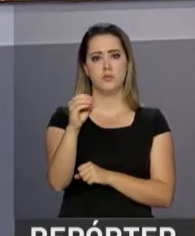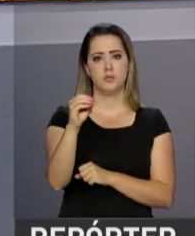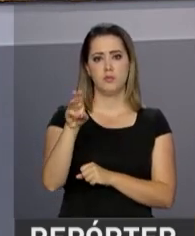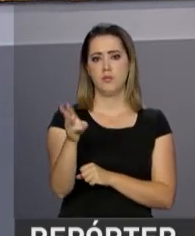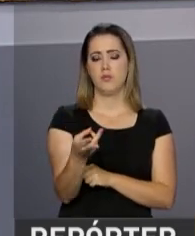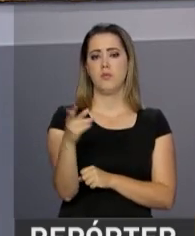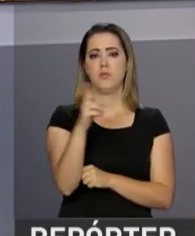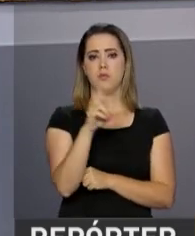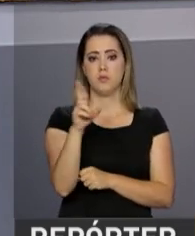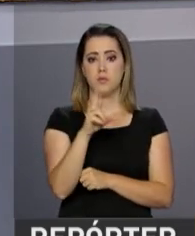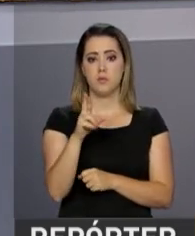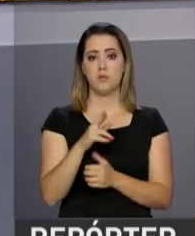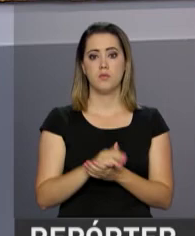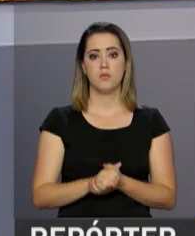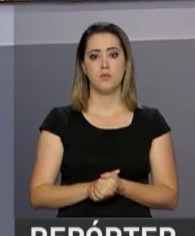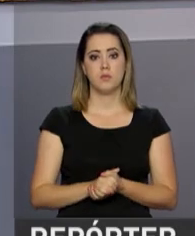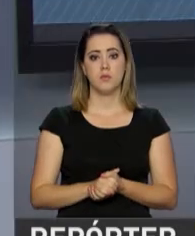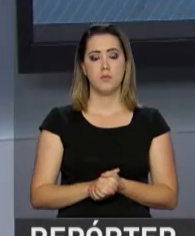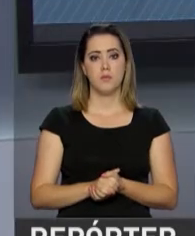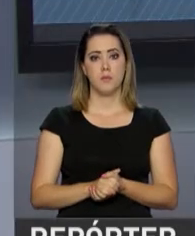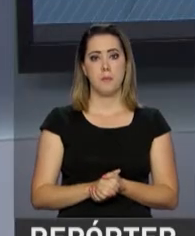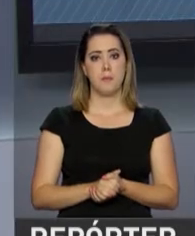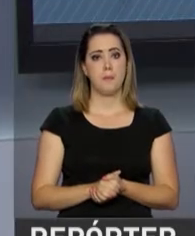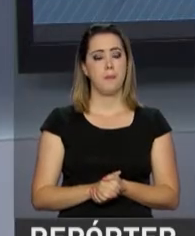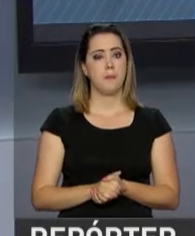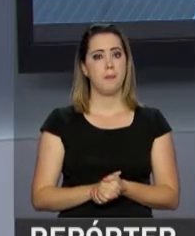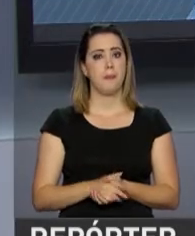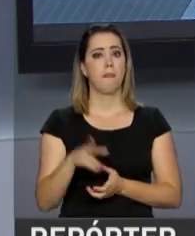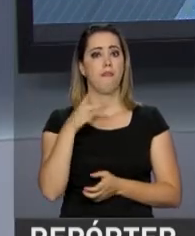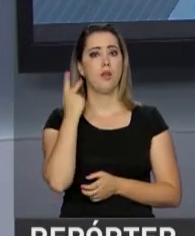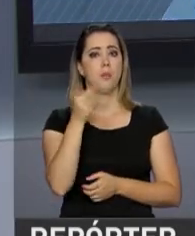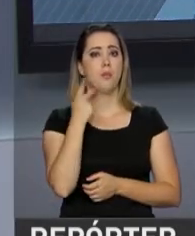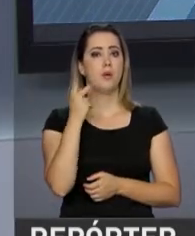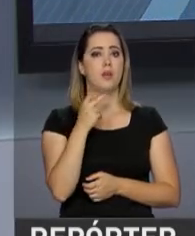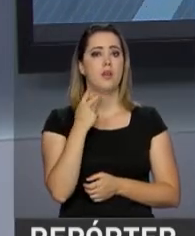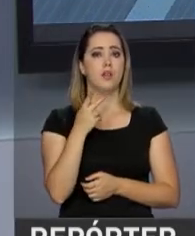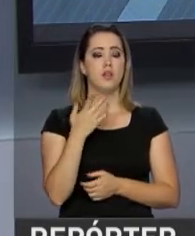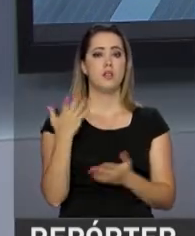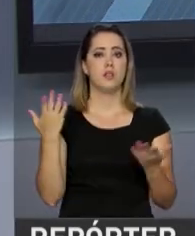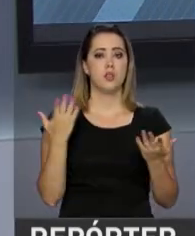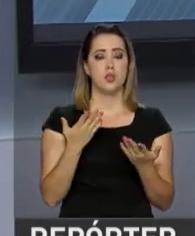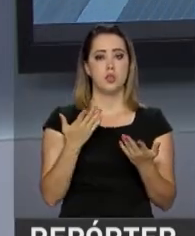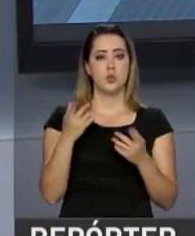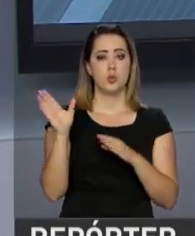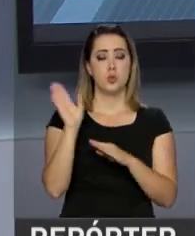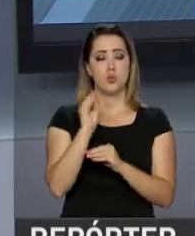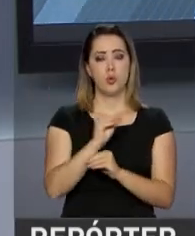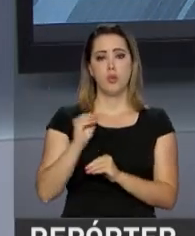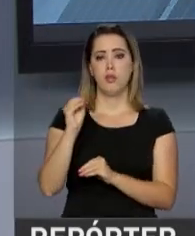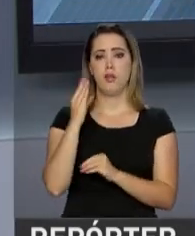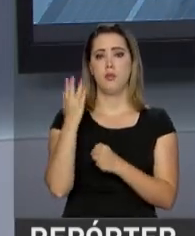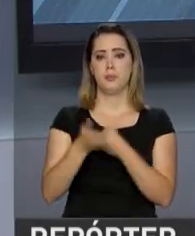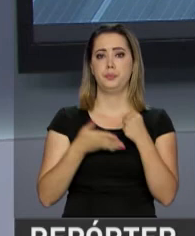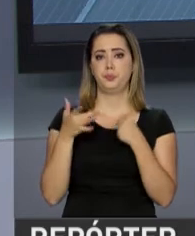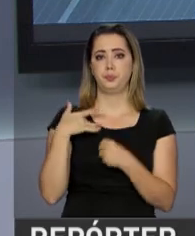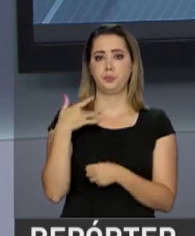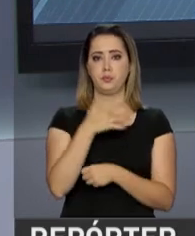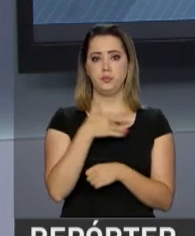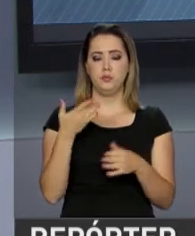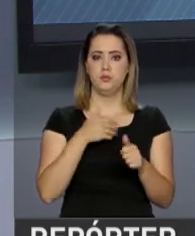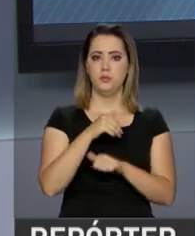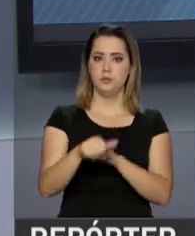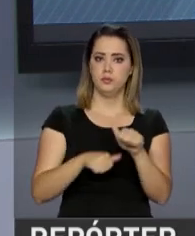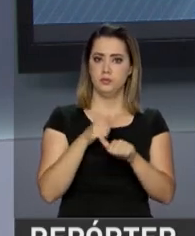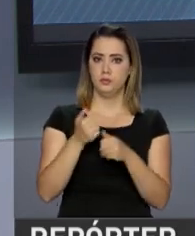900 milhões de reais a política nacional de atenção básica da saúde está sendo modificada para facilitar